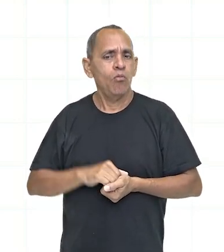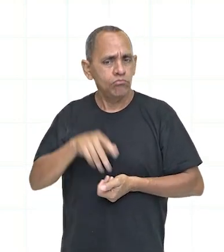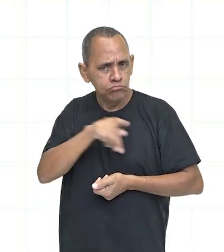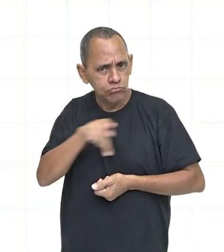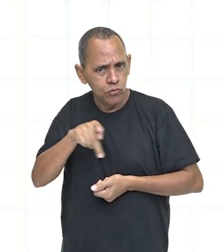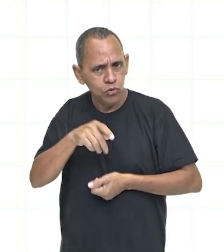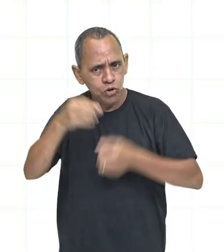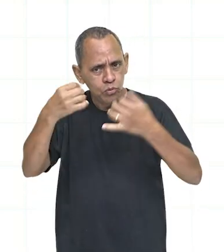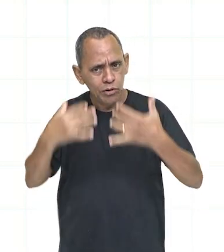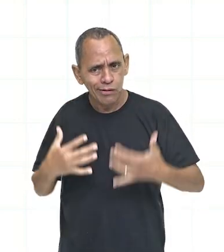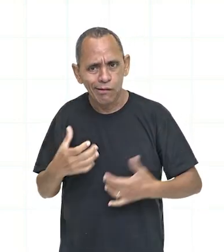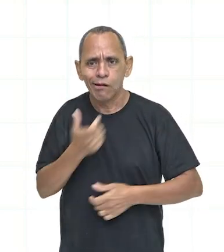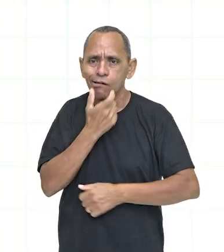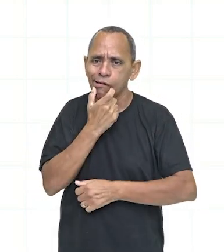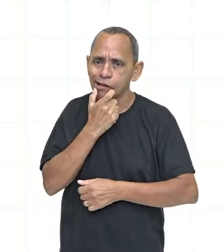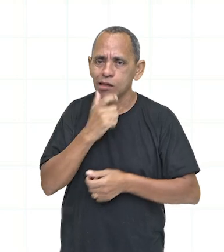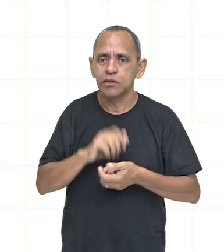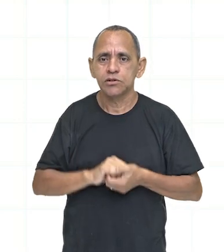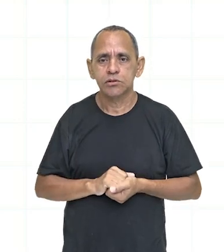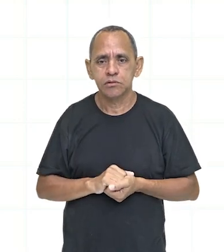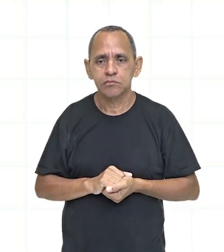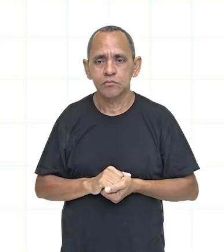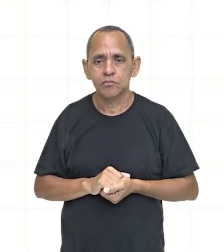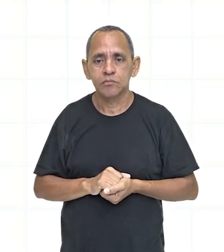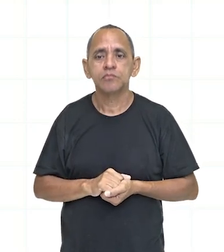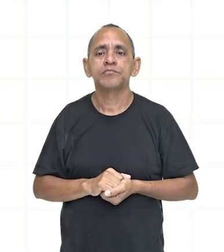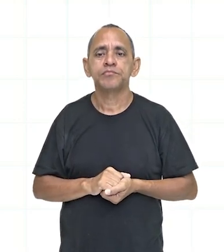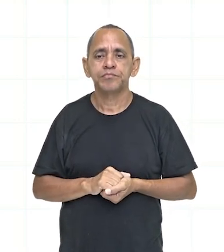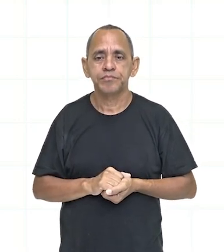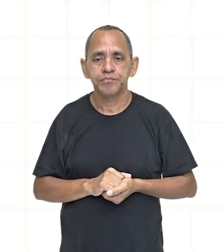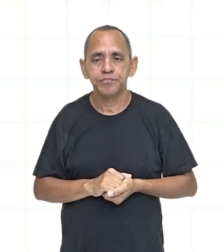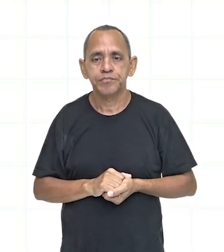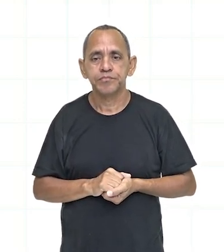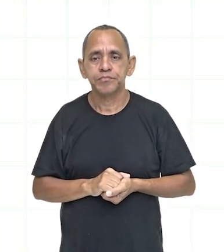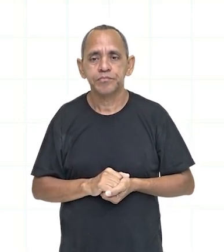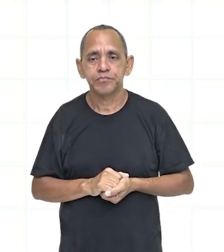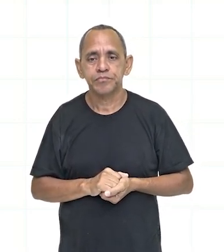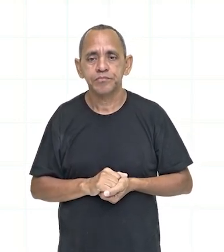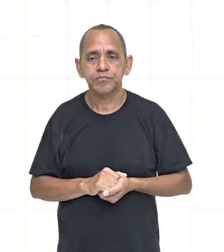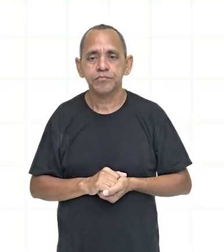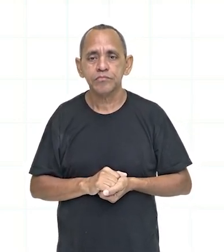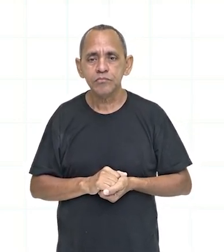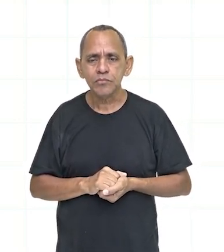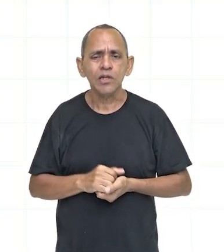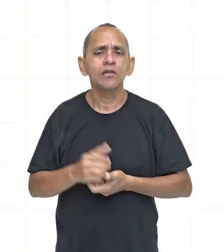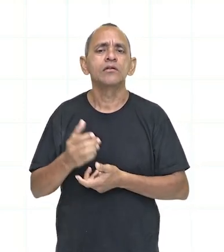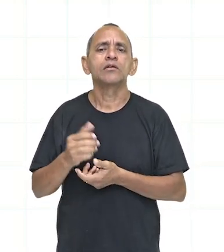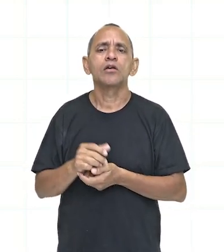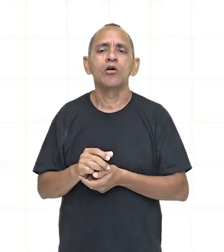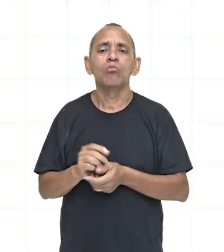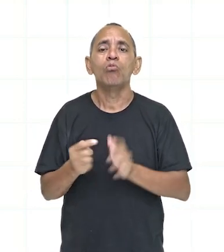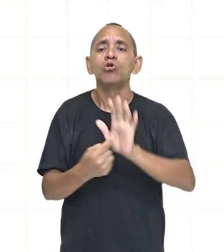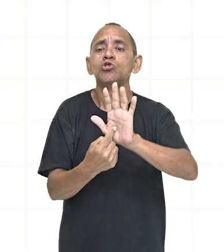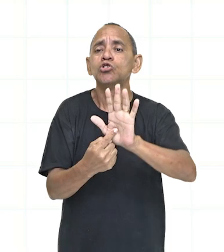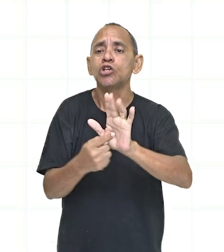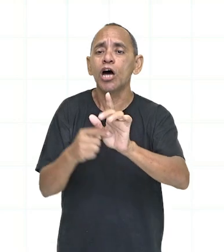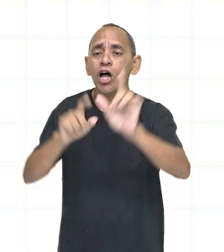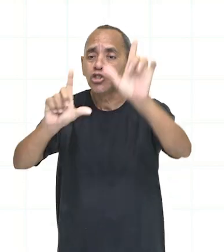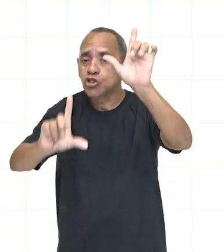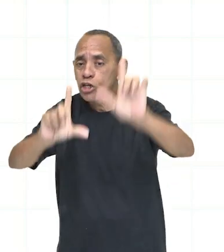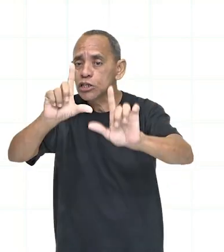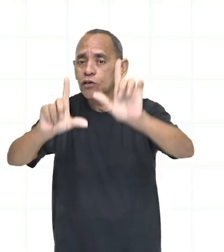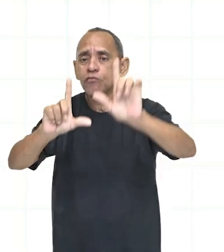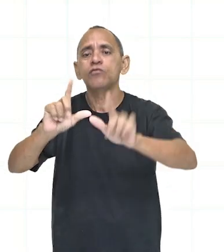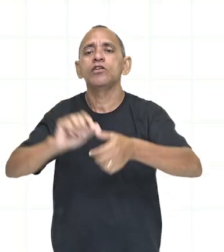park. If the weather, se, né, aqui forecast, gente, aquilo que é passado na TV, né, que